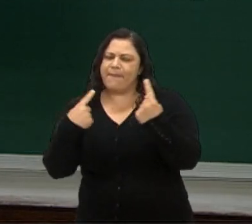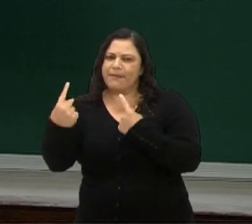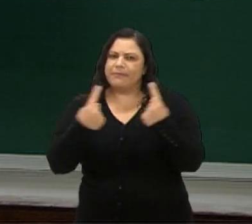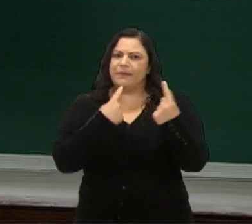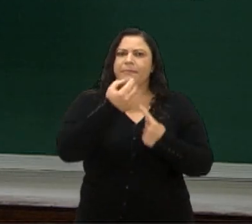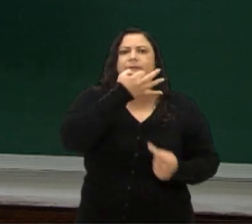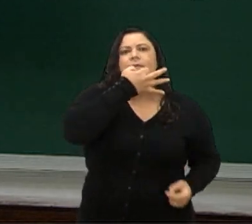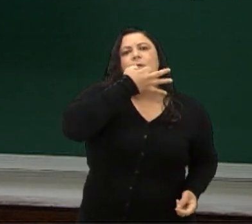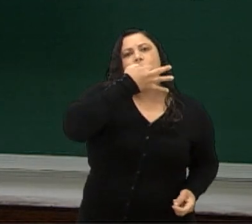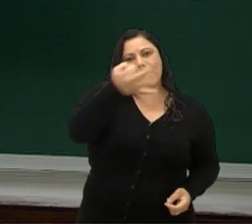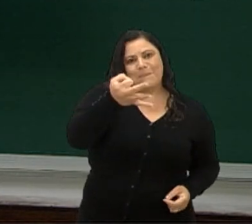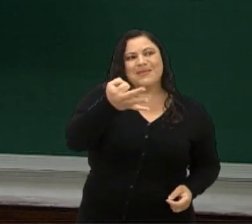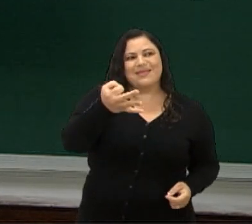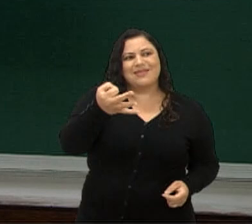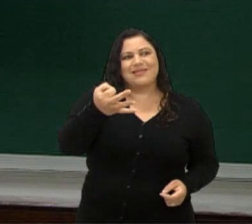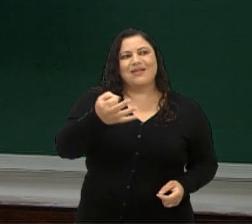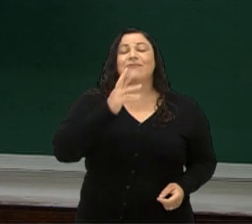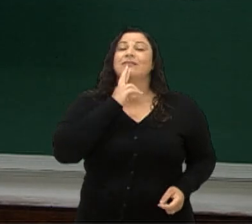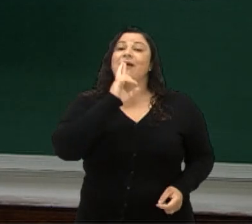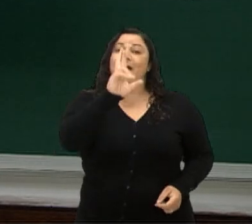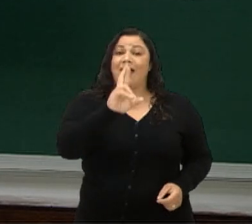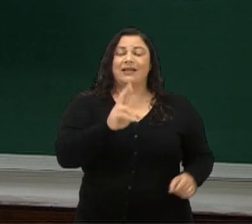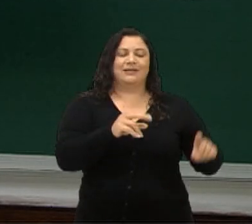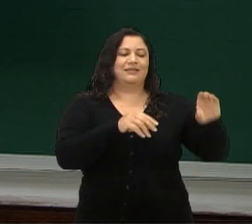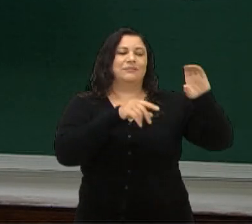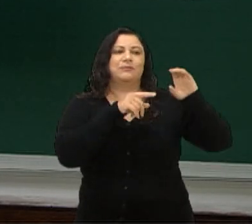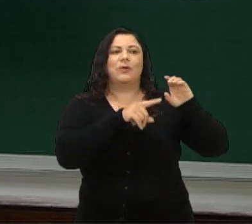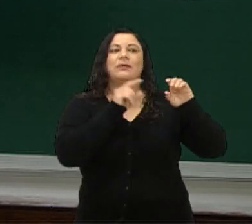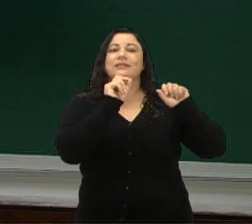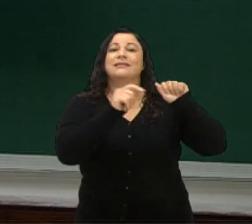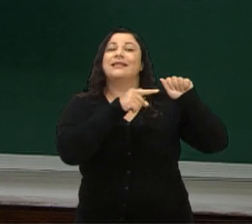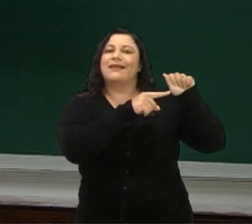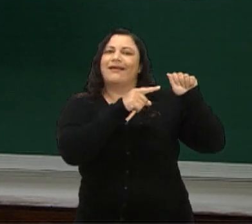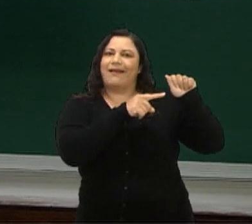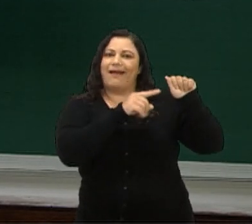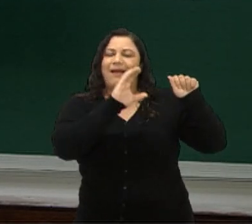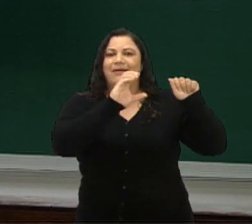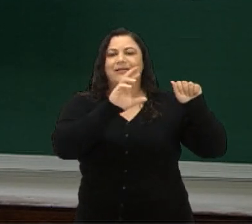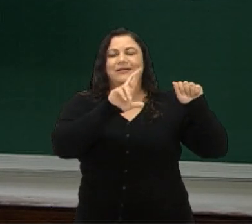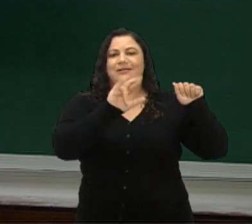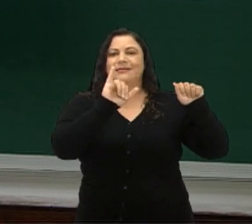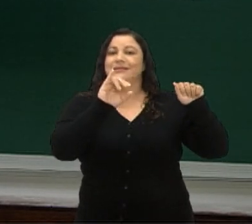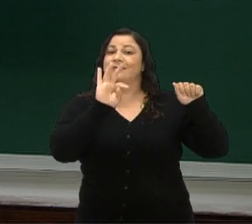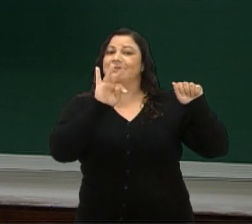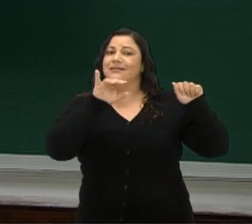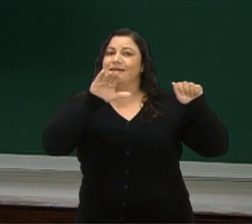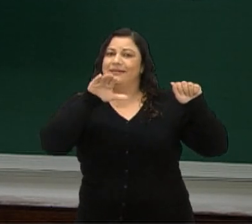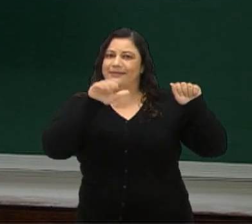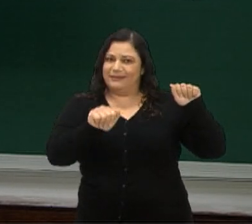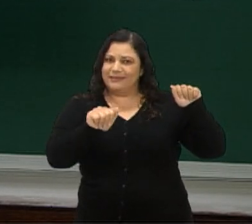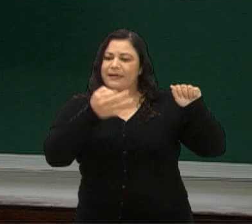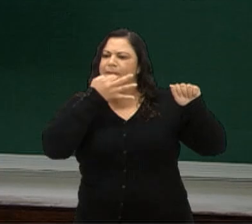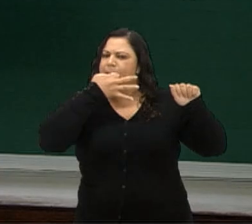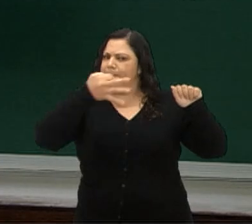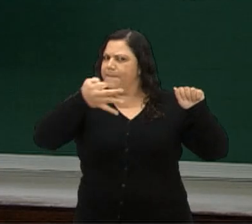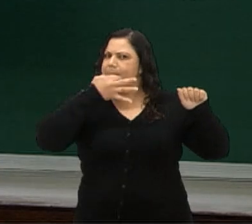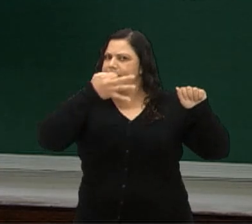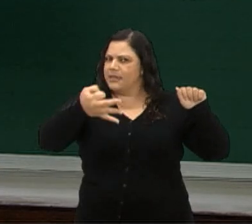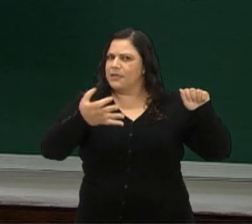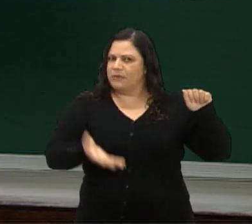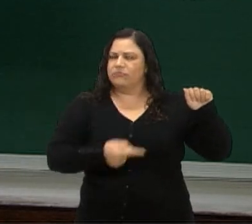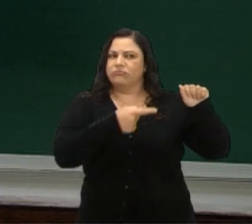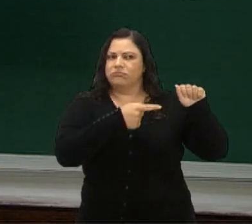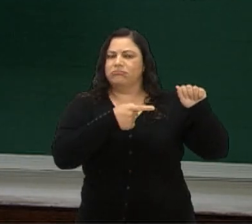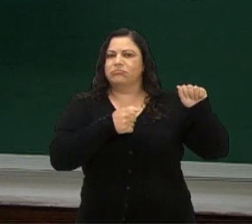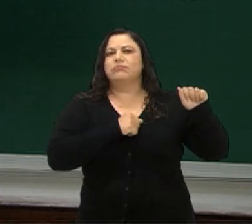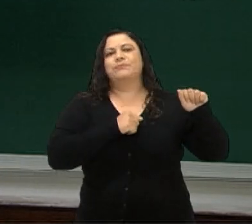opinando. Então, a resenha é crítica. Isso é uma característica que nós vamos ver daqui a pouco da resenha. Ela pode ser crítica, opinativa. E